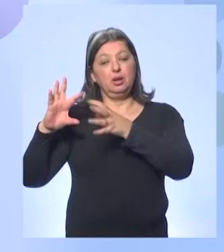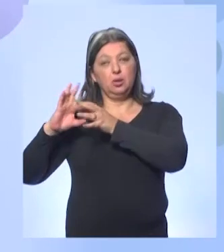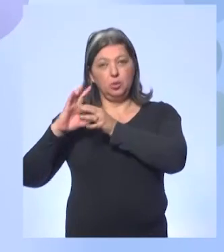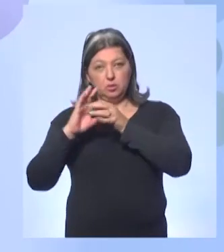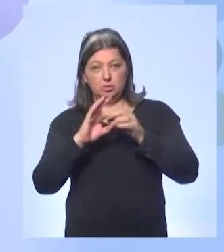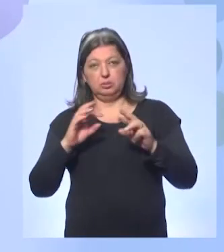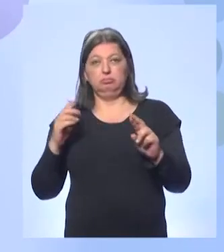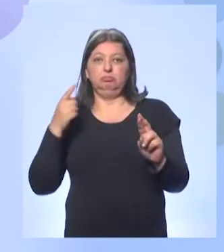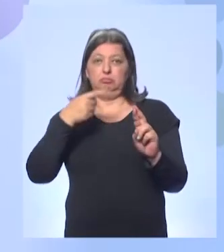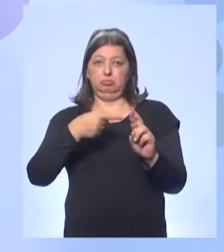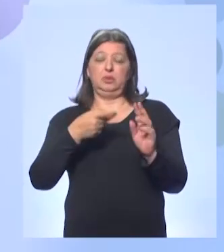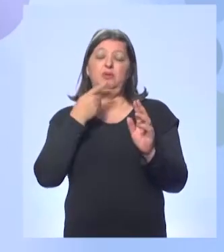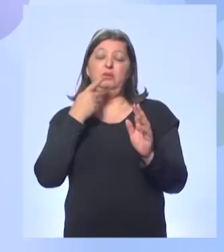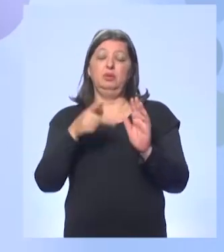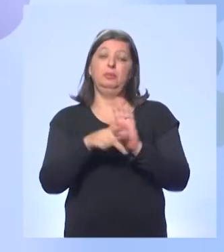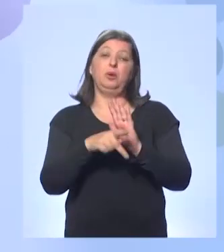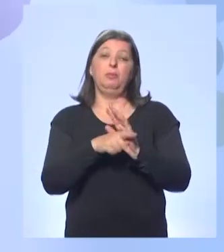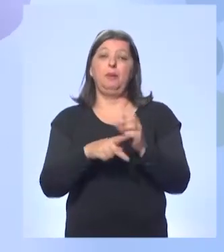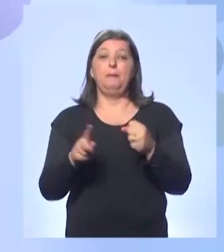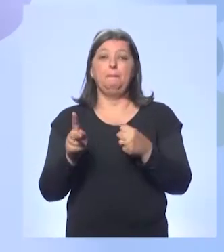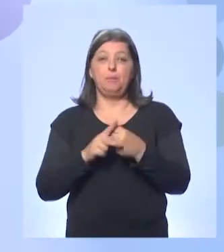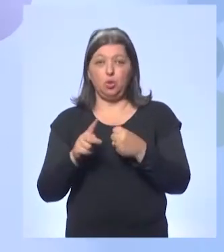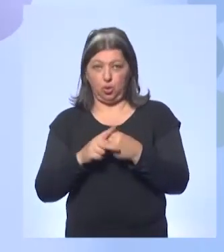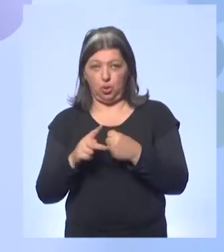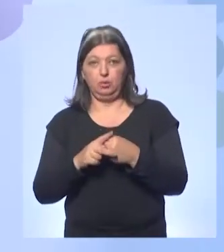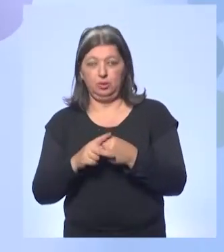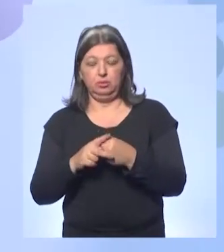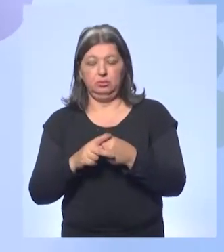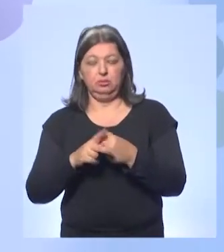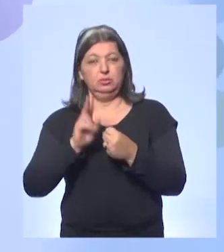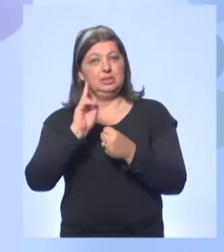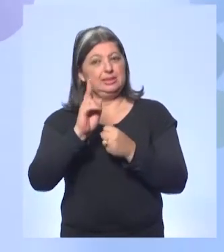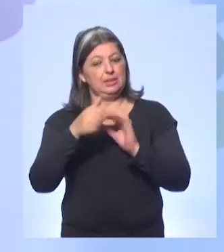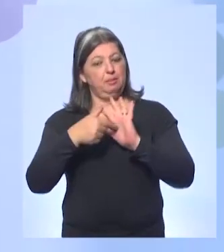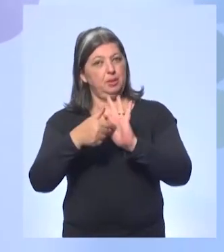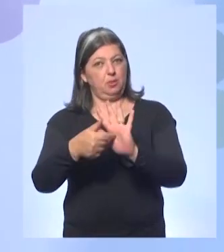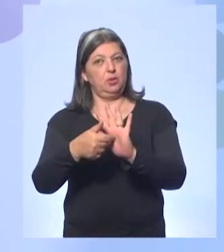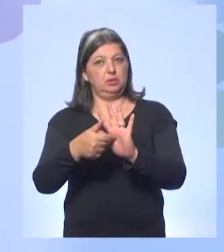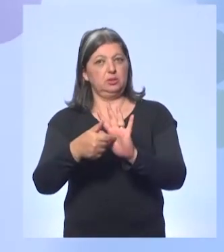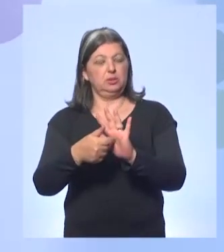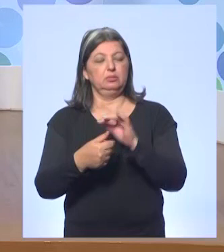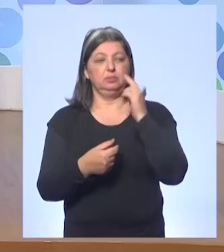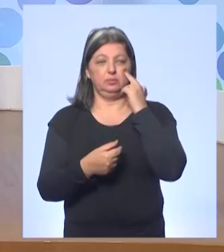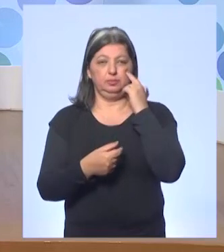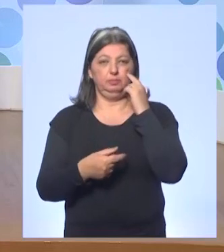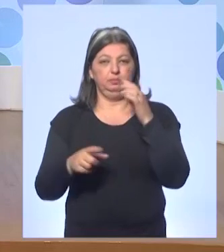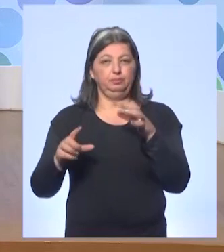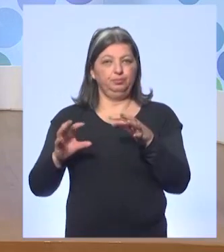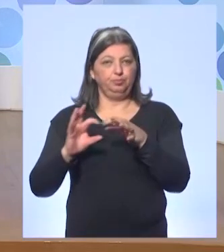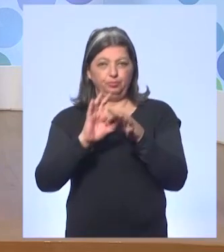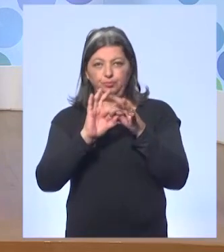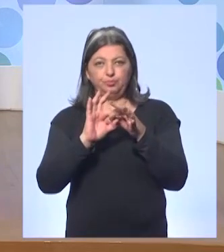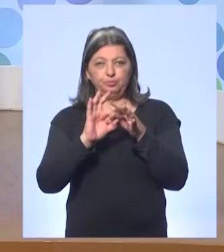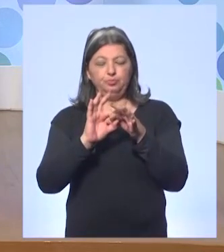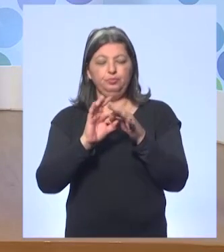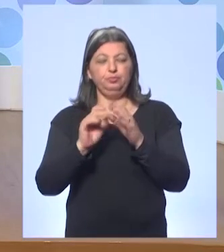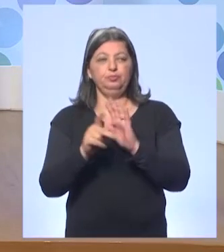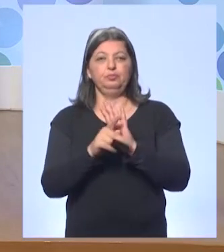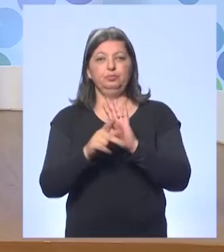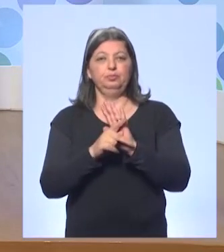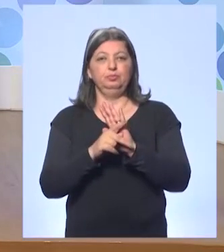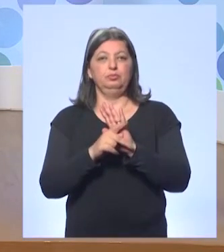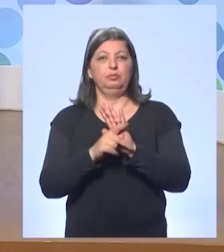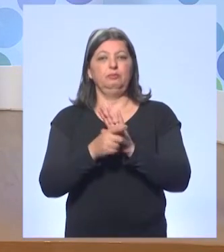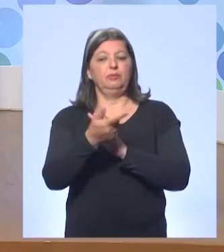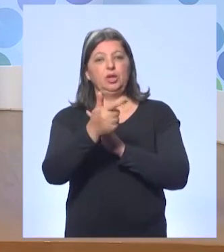gente falou de pronome. Eles estão aparecendo toda hora aqui. Então, aqui eu tenho essa ligação pronominal para não dar